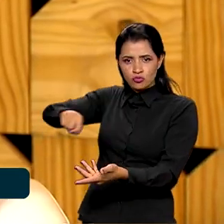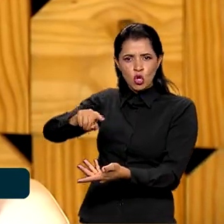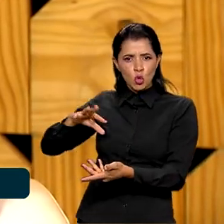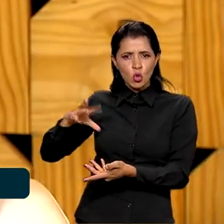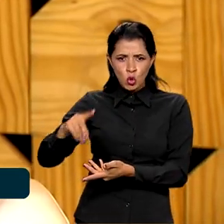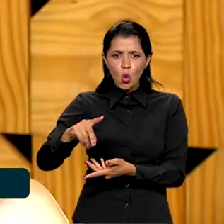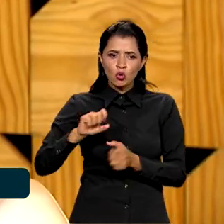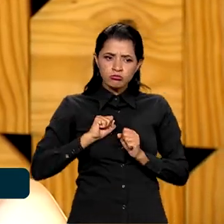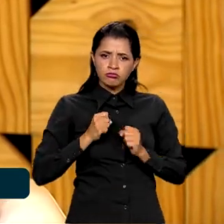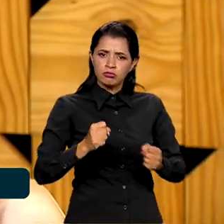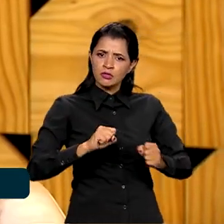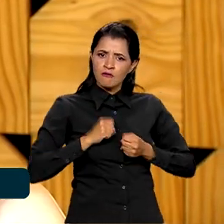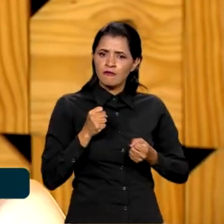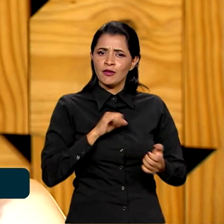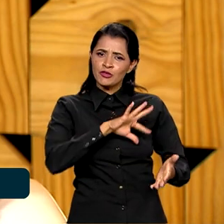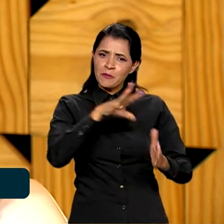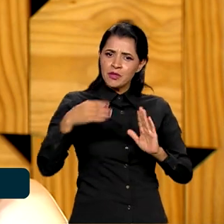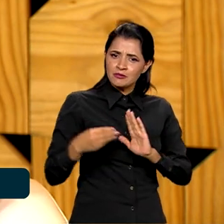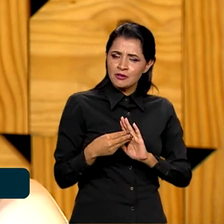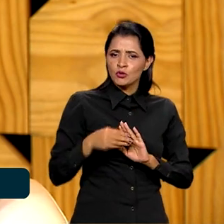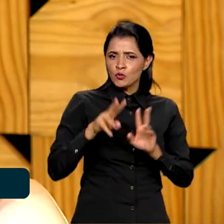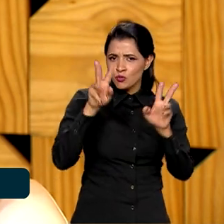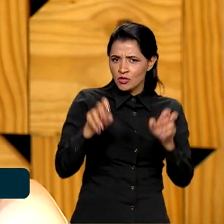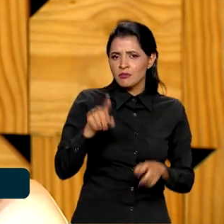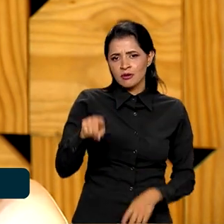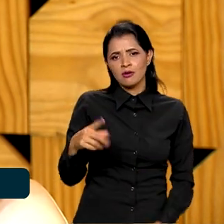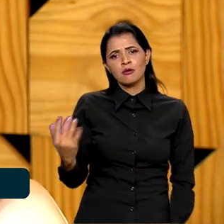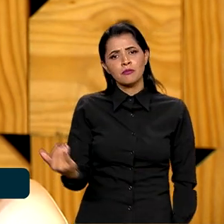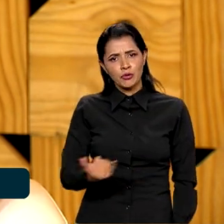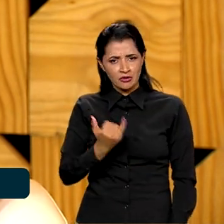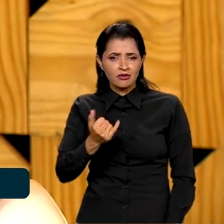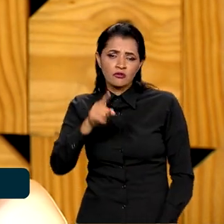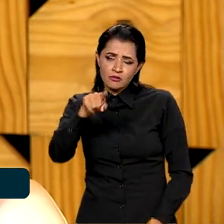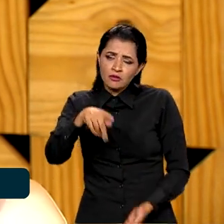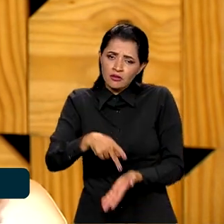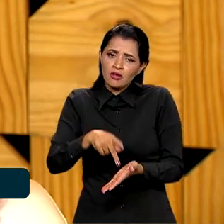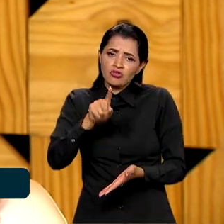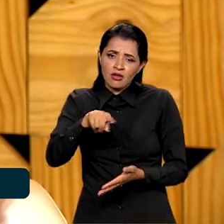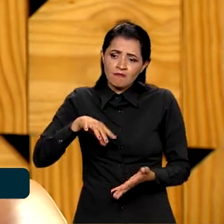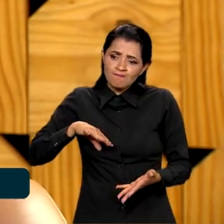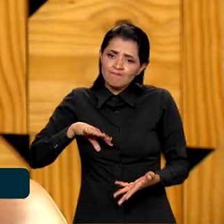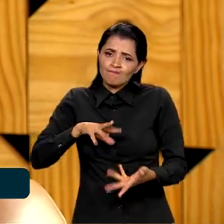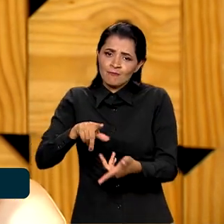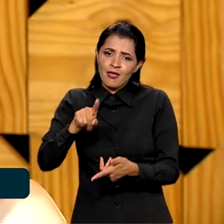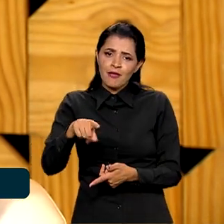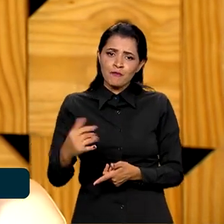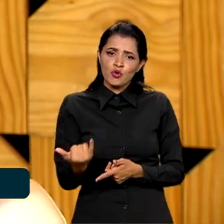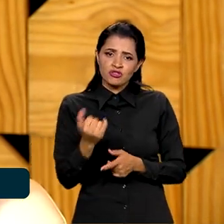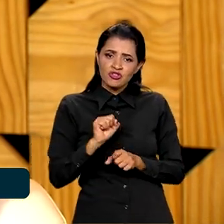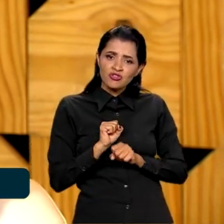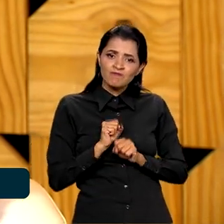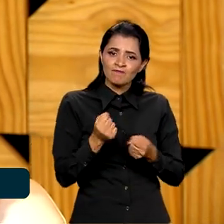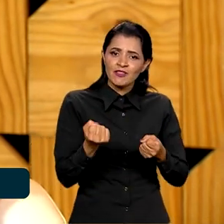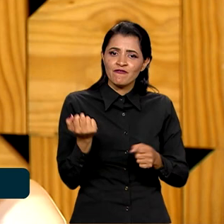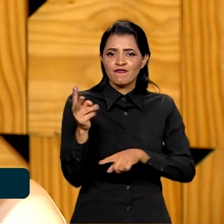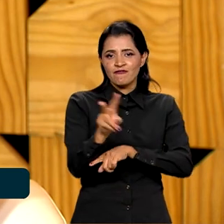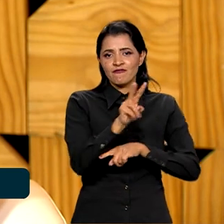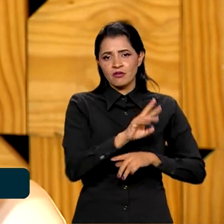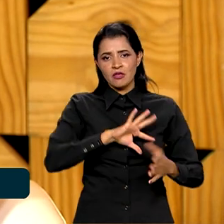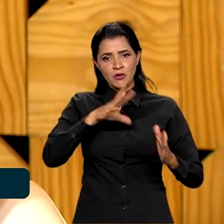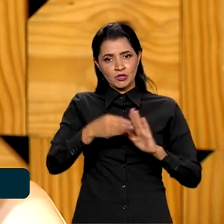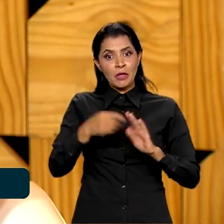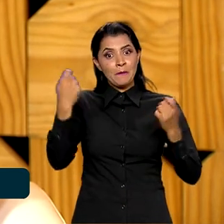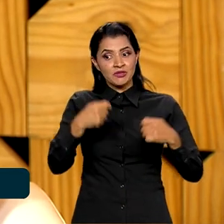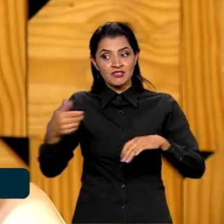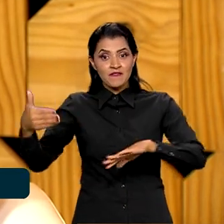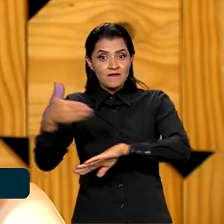da defesa da Amazônia como uma coisa importante e é, de fato, para o mundo inteiro, tem que vir discutir aqui na Amazônia, né?